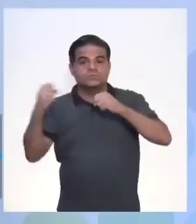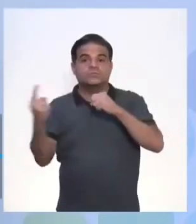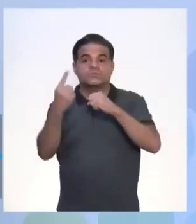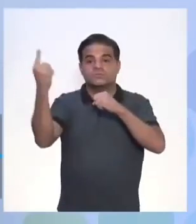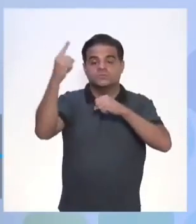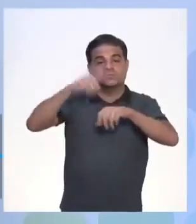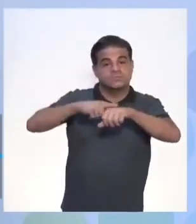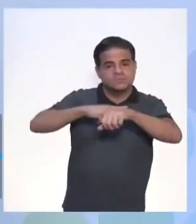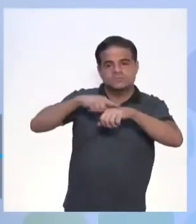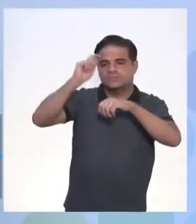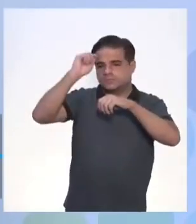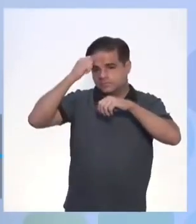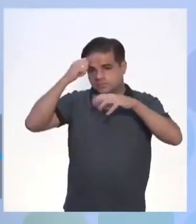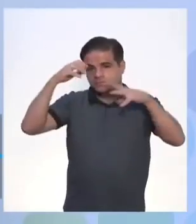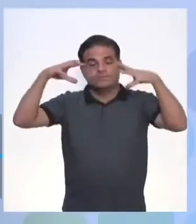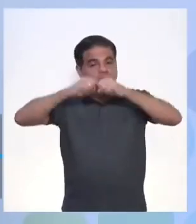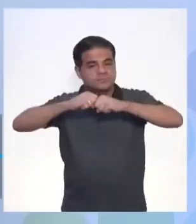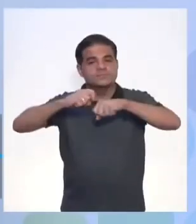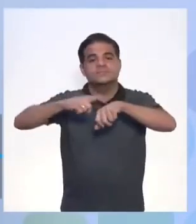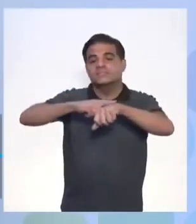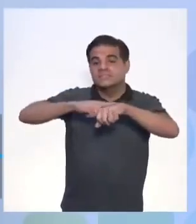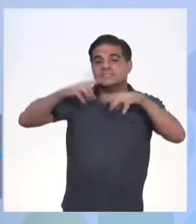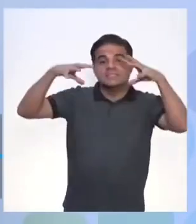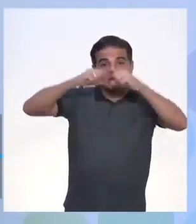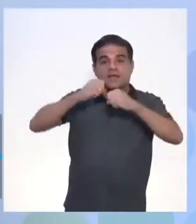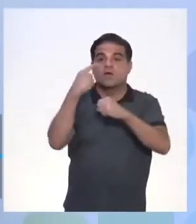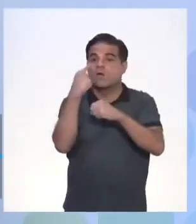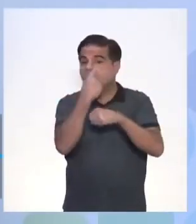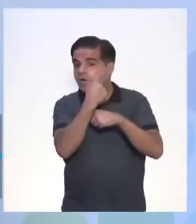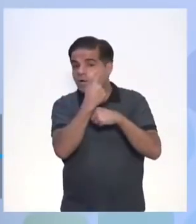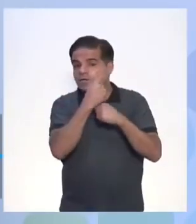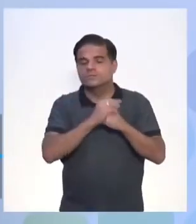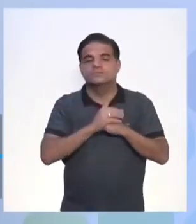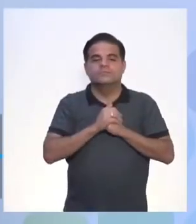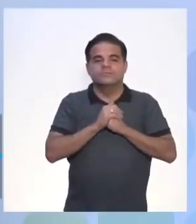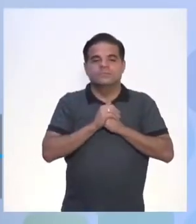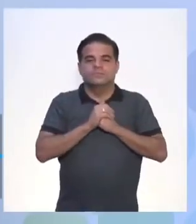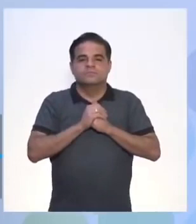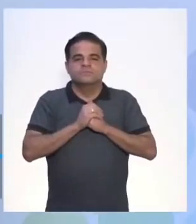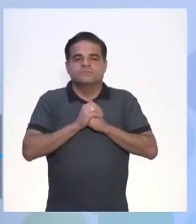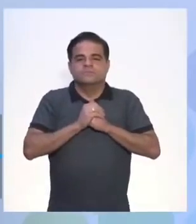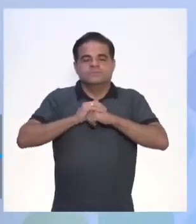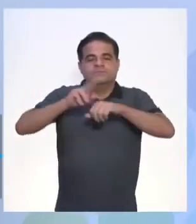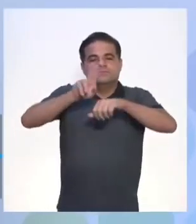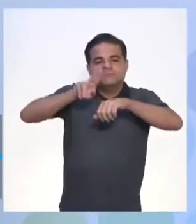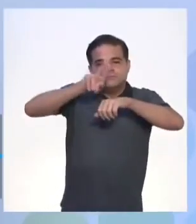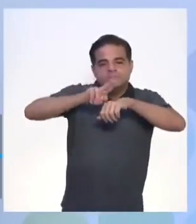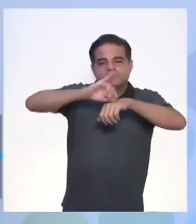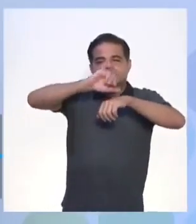altura, pele negra, olhos escuros, negra, olhos, usa jeans.